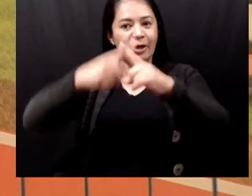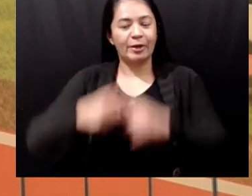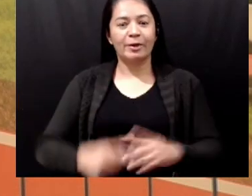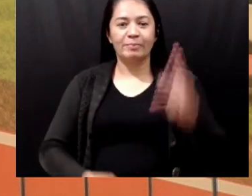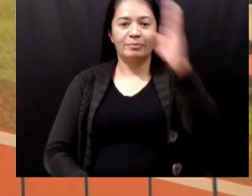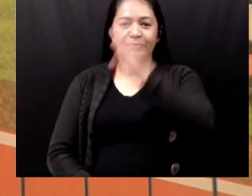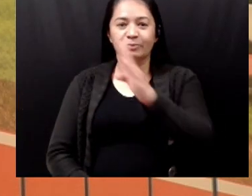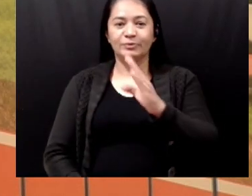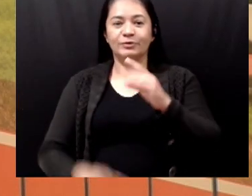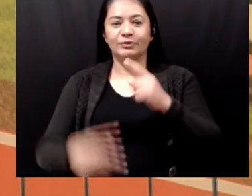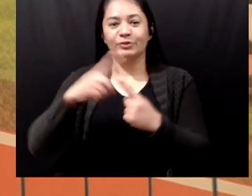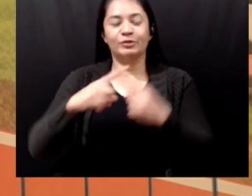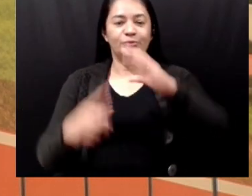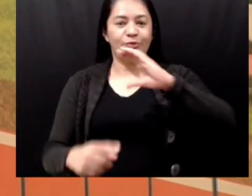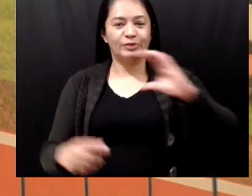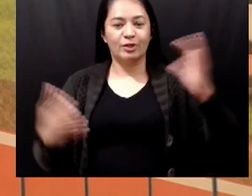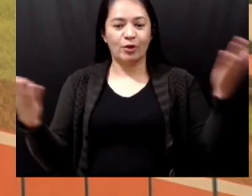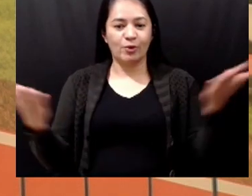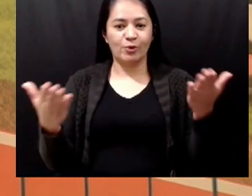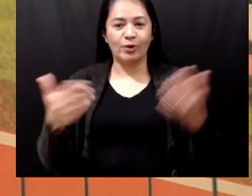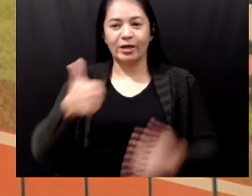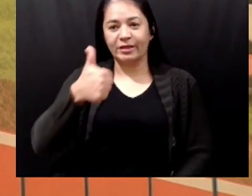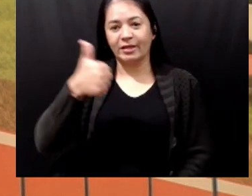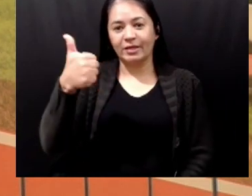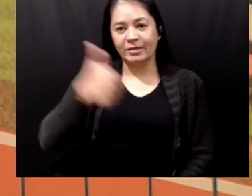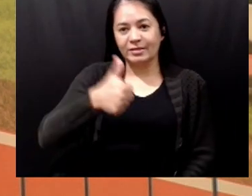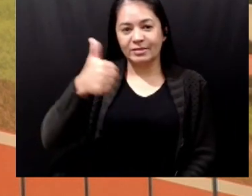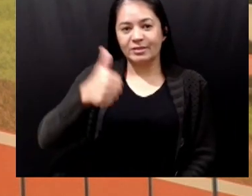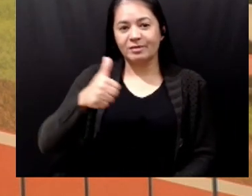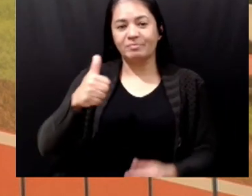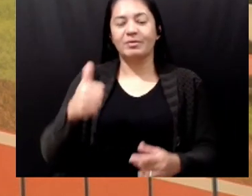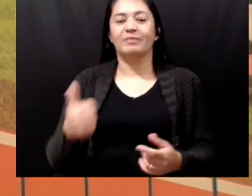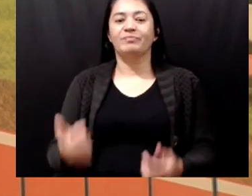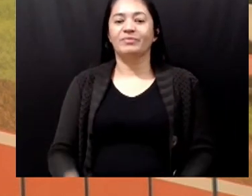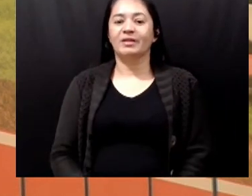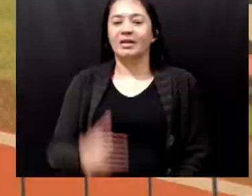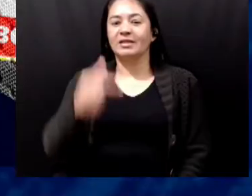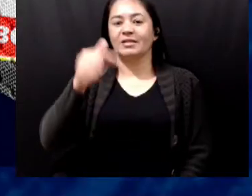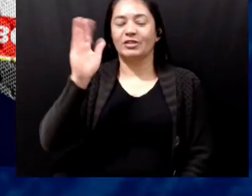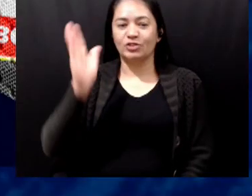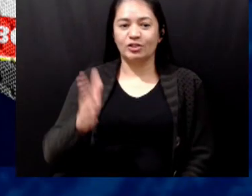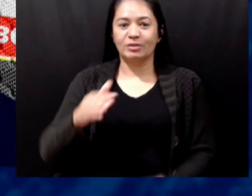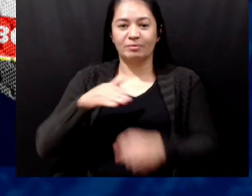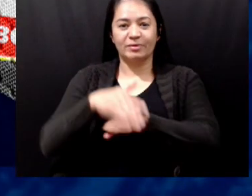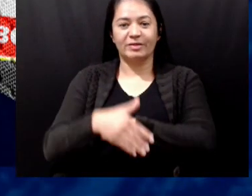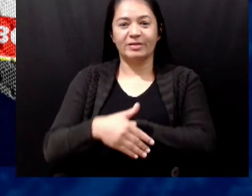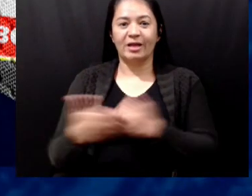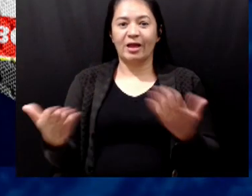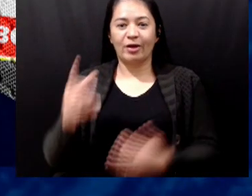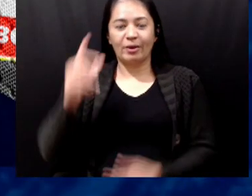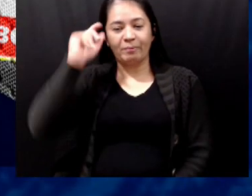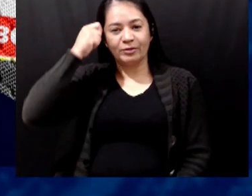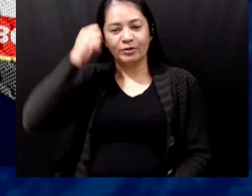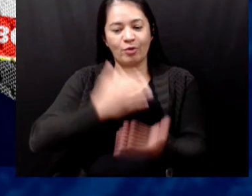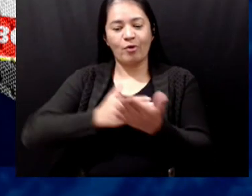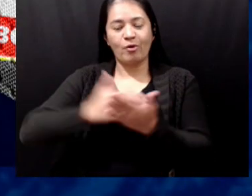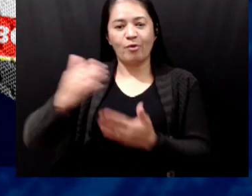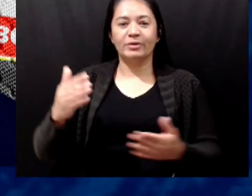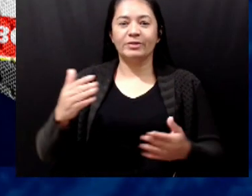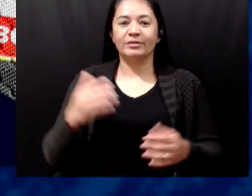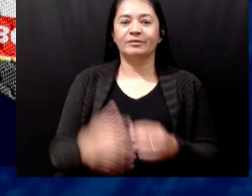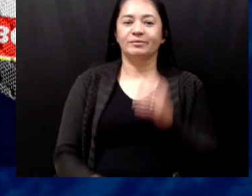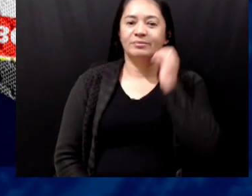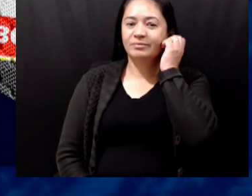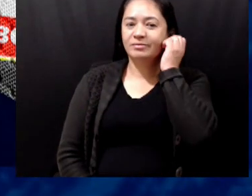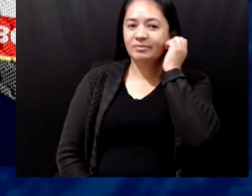a 11ª rodada, às 7h30 da noite, a vez da Ponte Preta entrar em campo contra o Tombense. Você